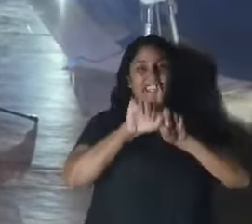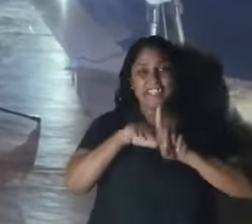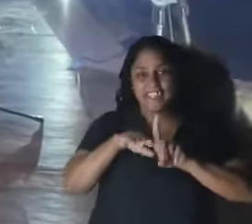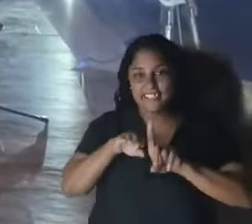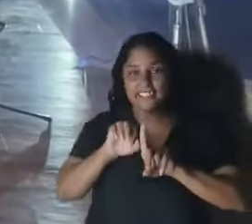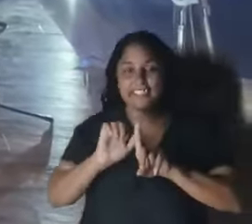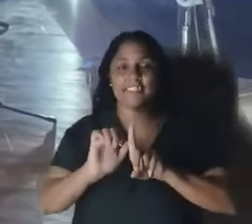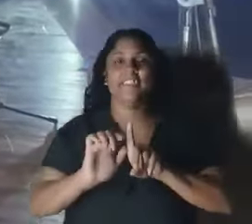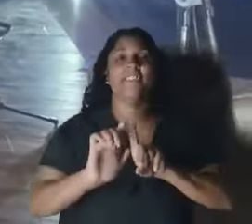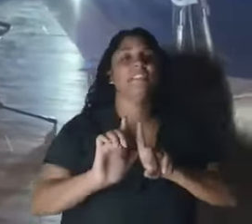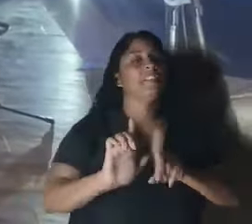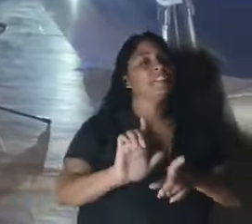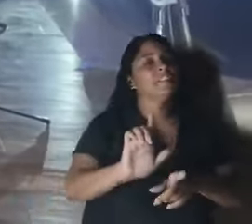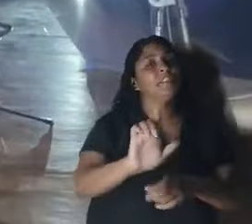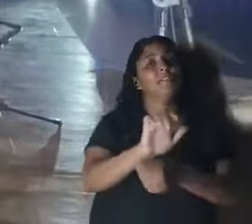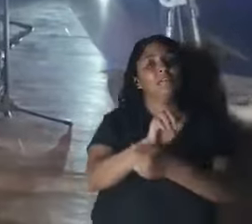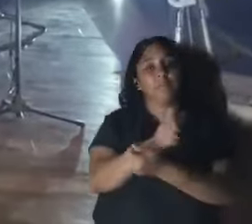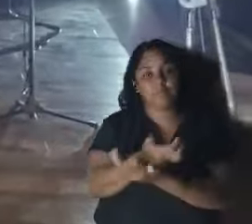Emmanuel,